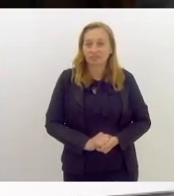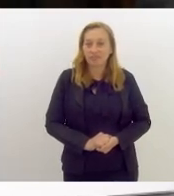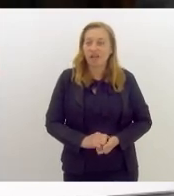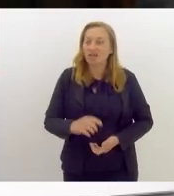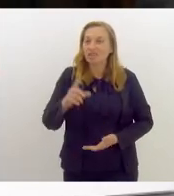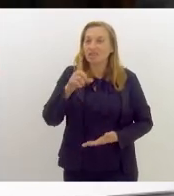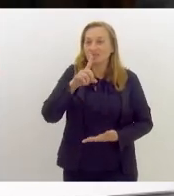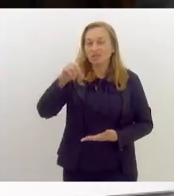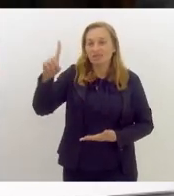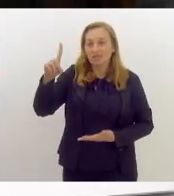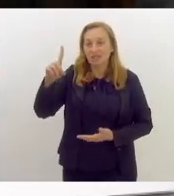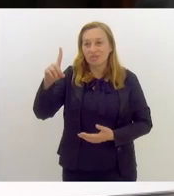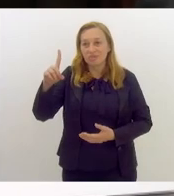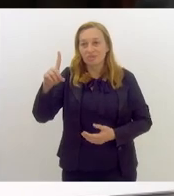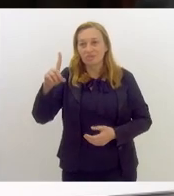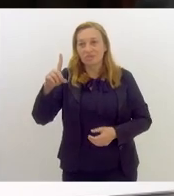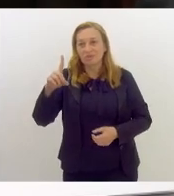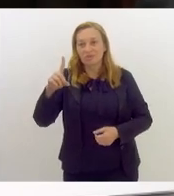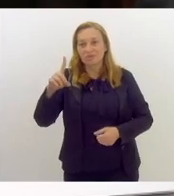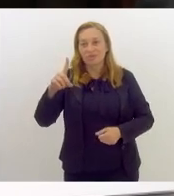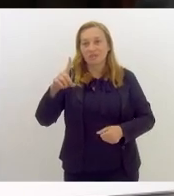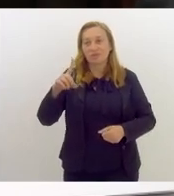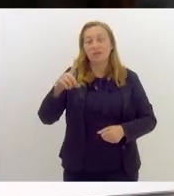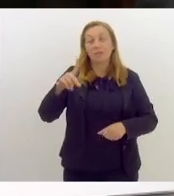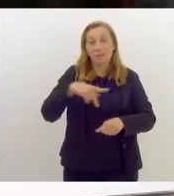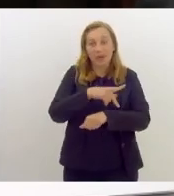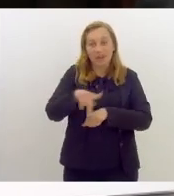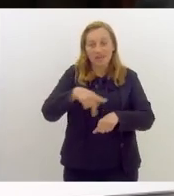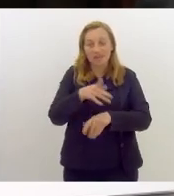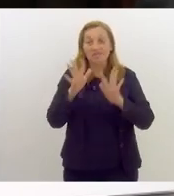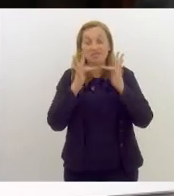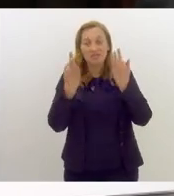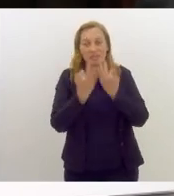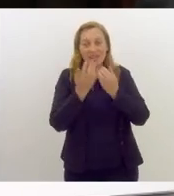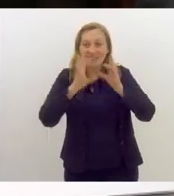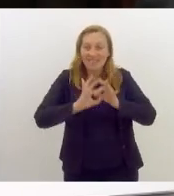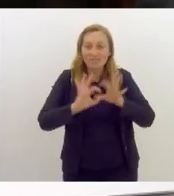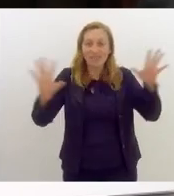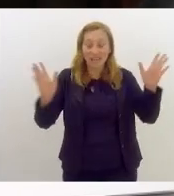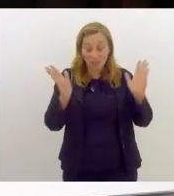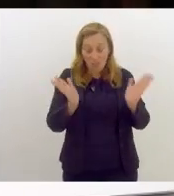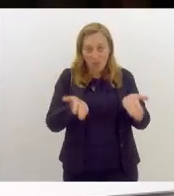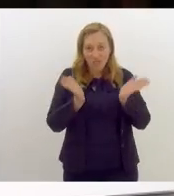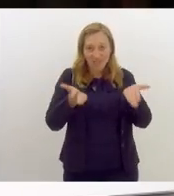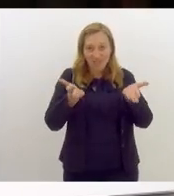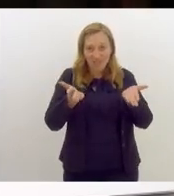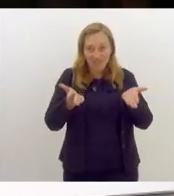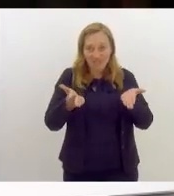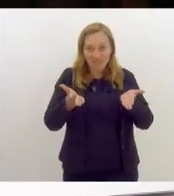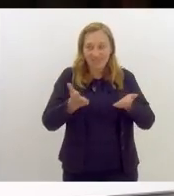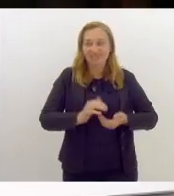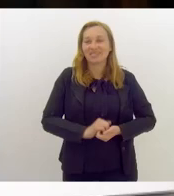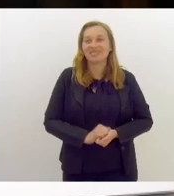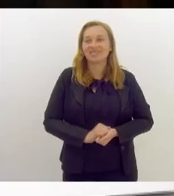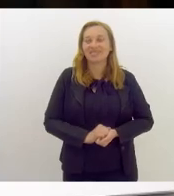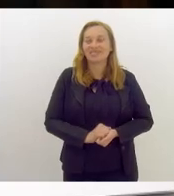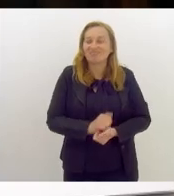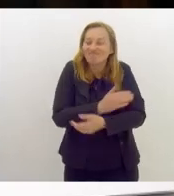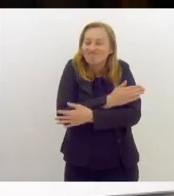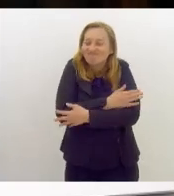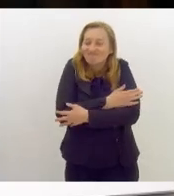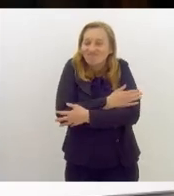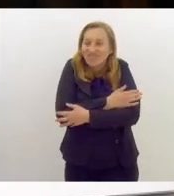Deus Pátria família e liberdade eu trago hoje um Trips fraternal abraço